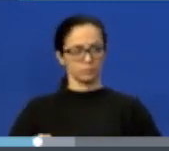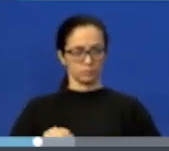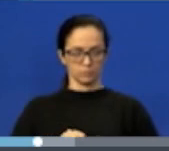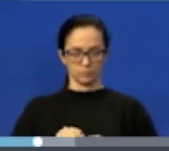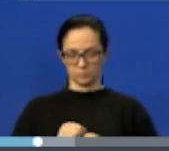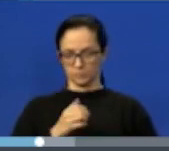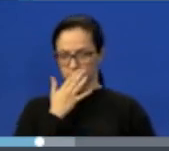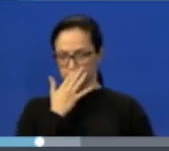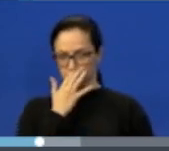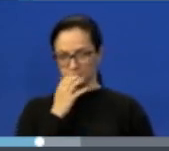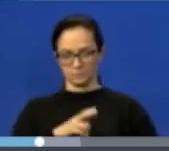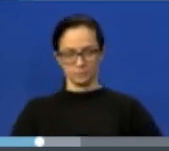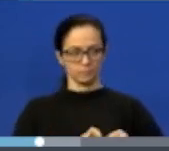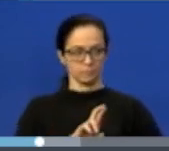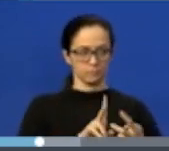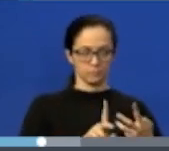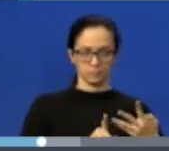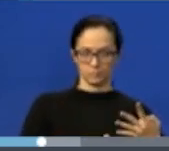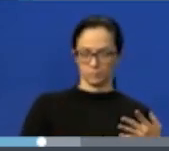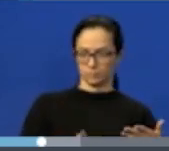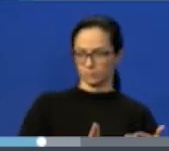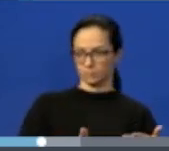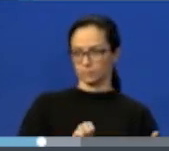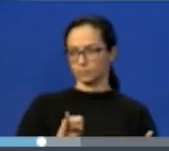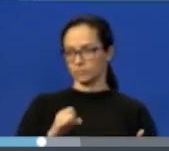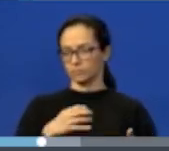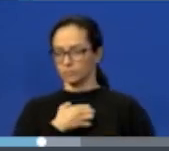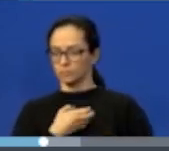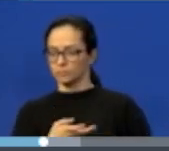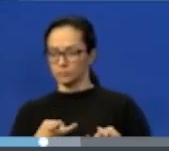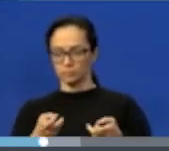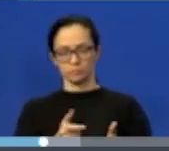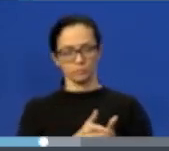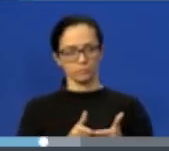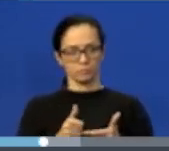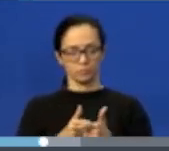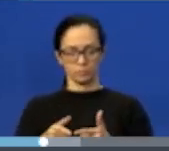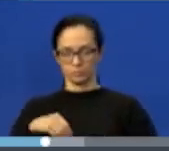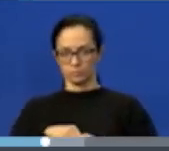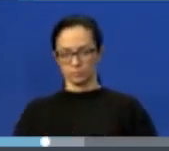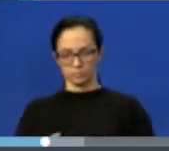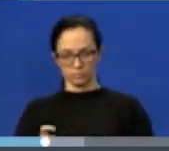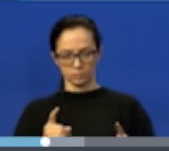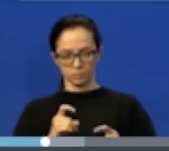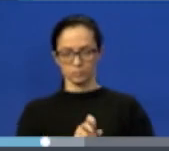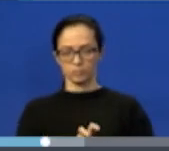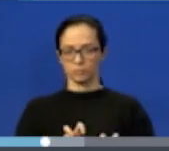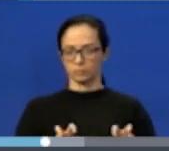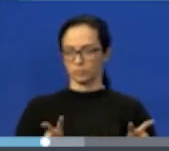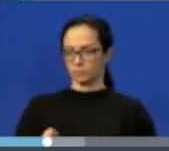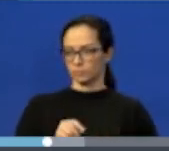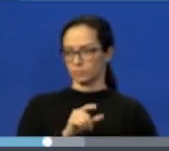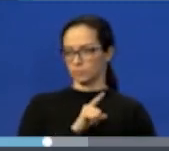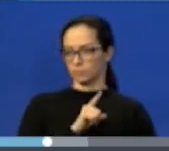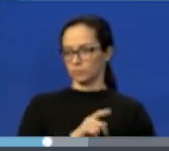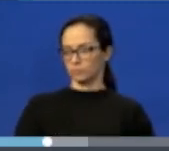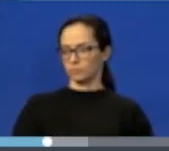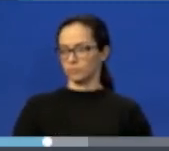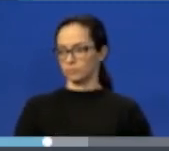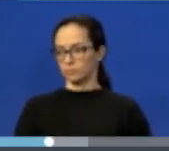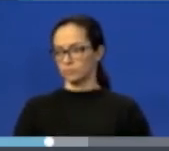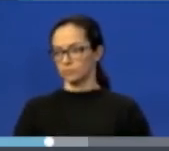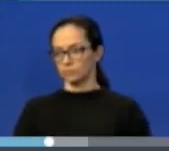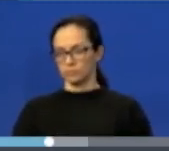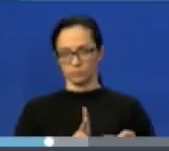exames eles são principalmente indicados quando o indivíduo ele tem algum comprometimento infeccioso, bacteriano. E nós temos, então,